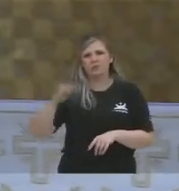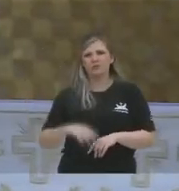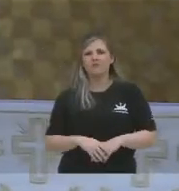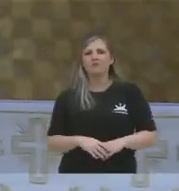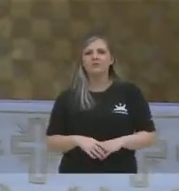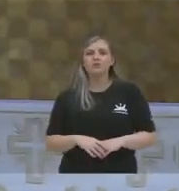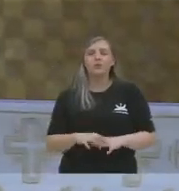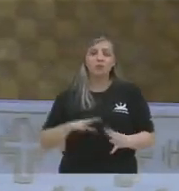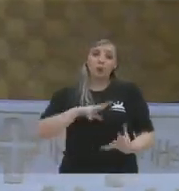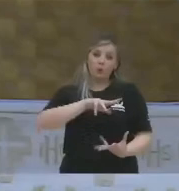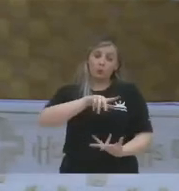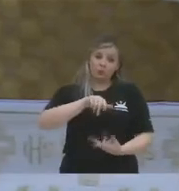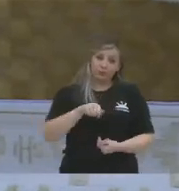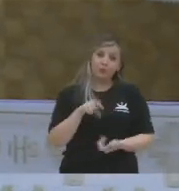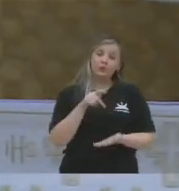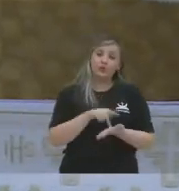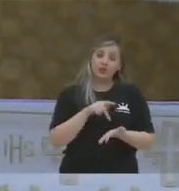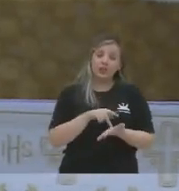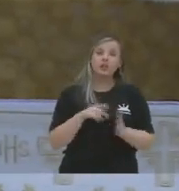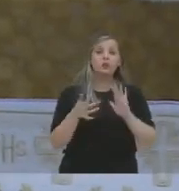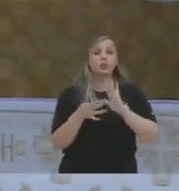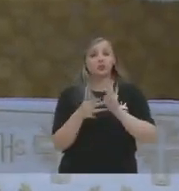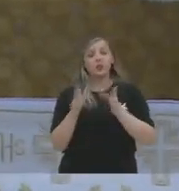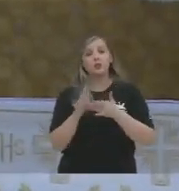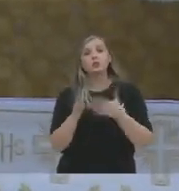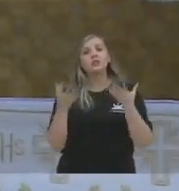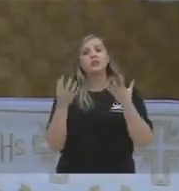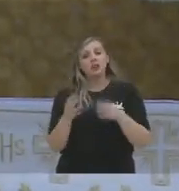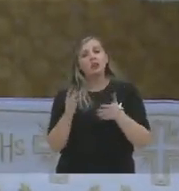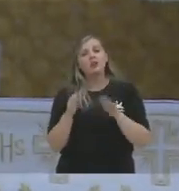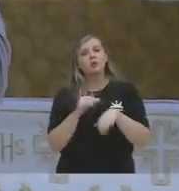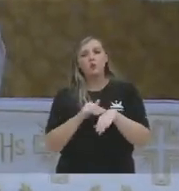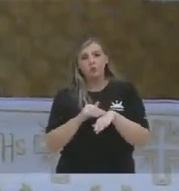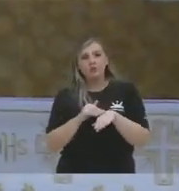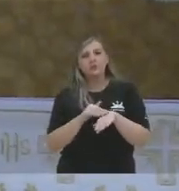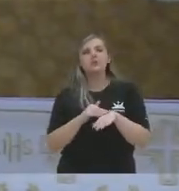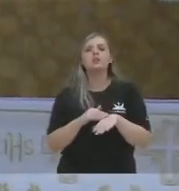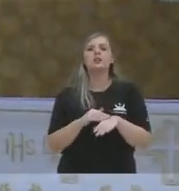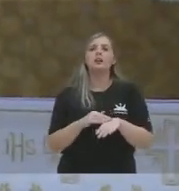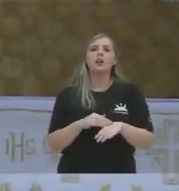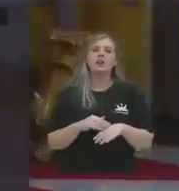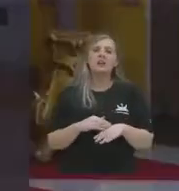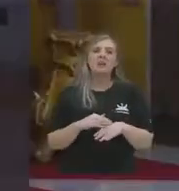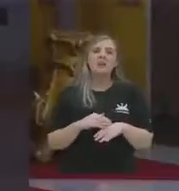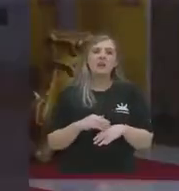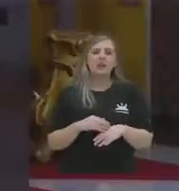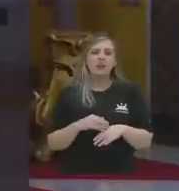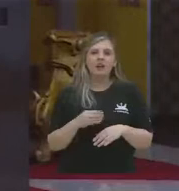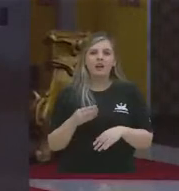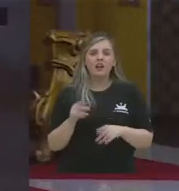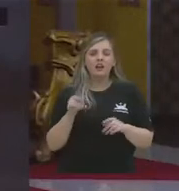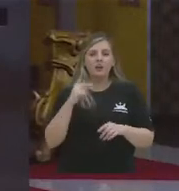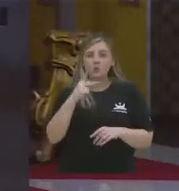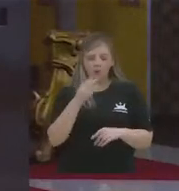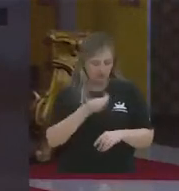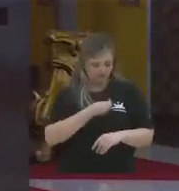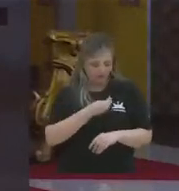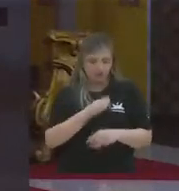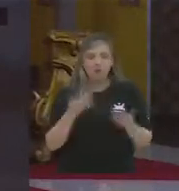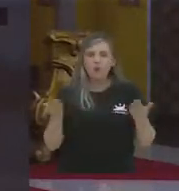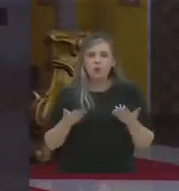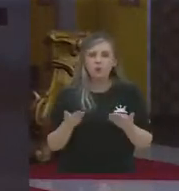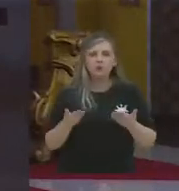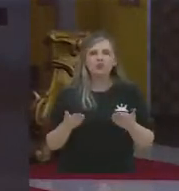O mundo real que Jesus quer conversar é com a realidade que você se encontra hoje, com o teu filho, com a